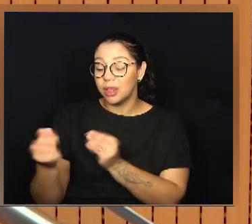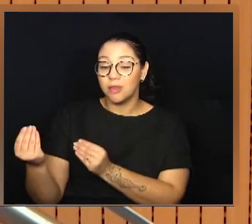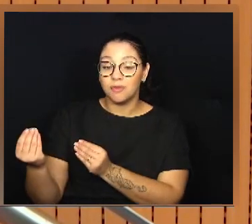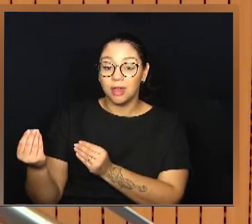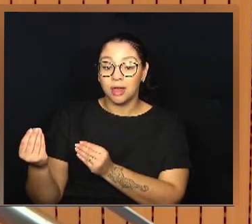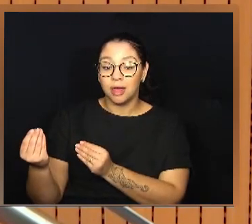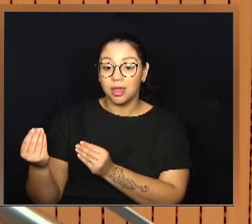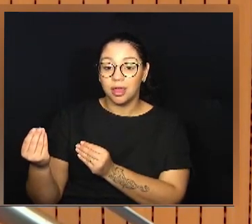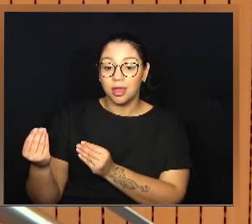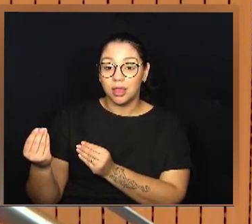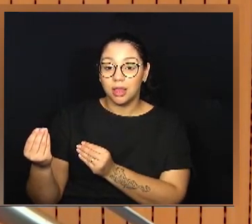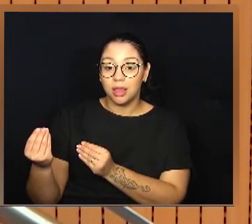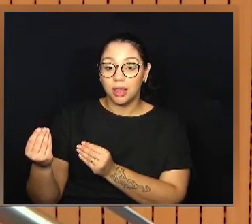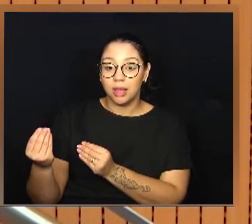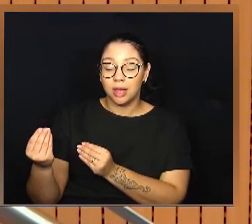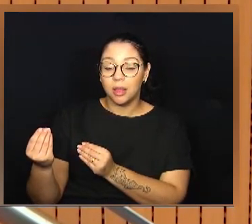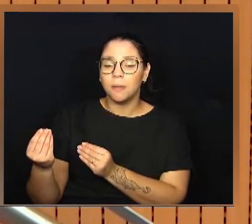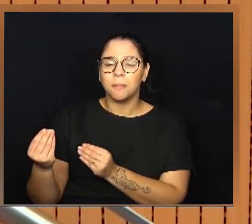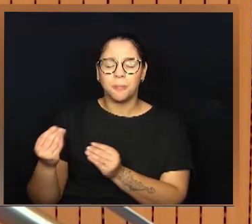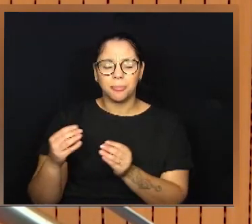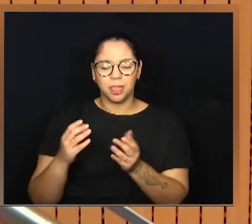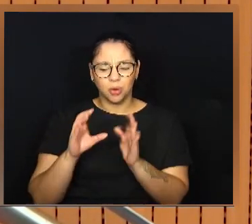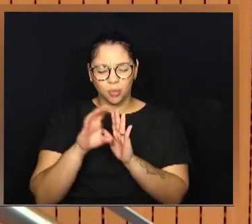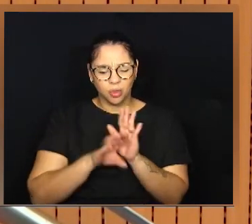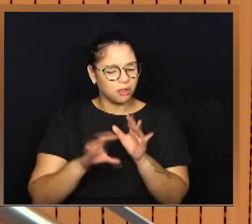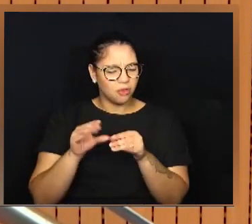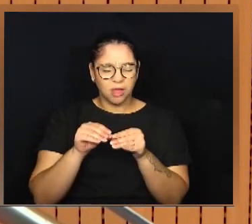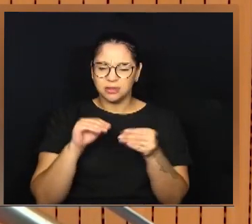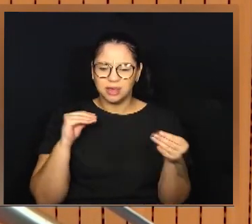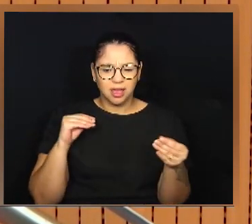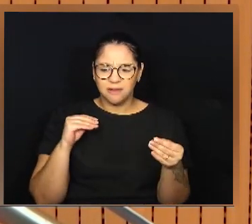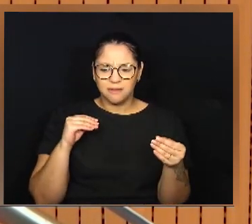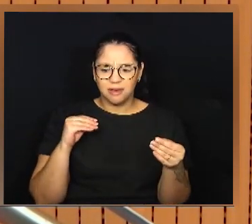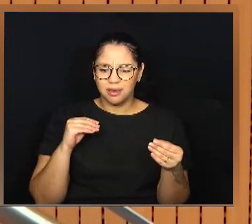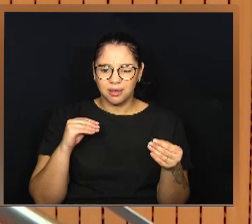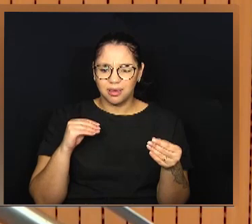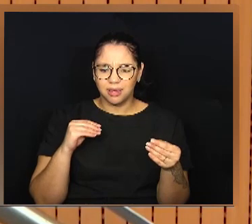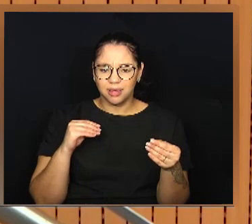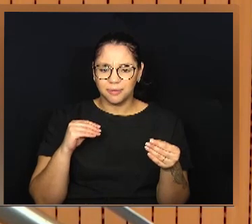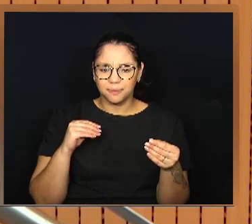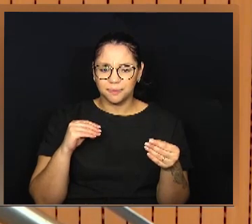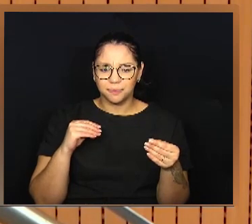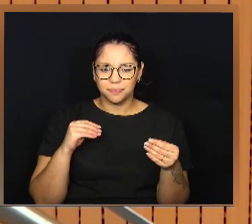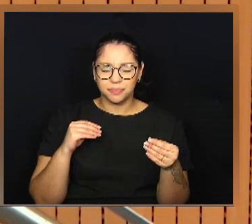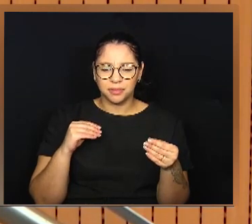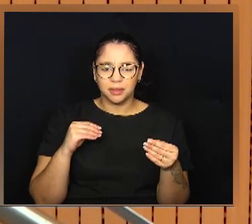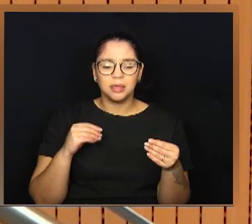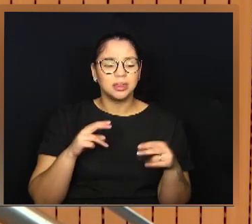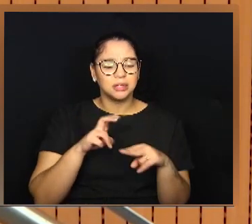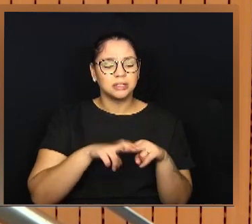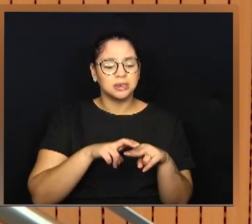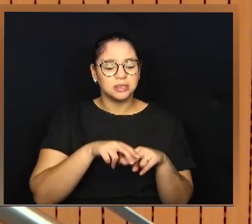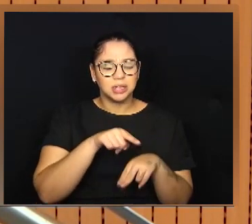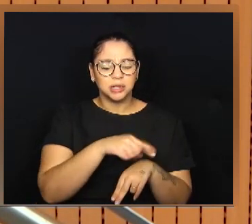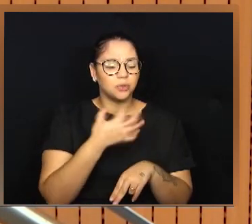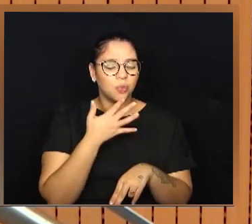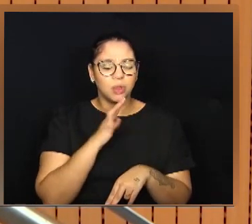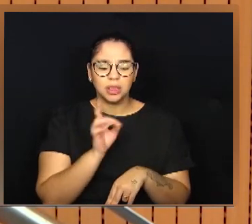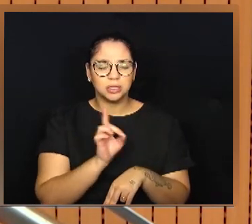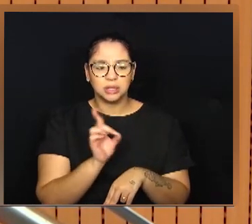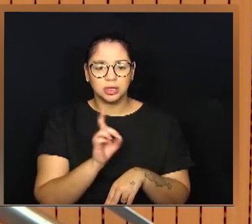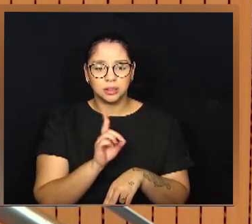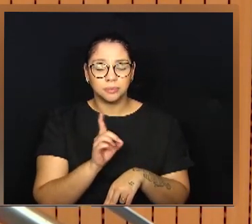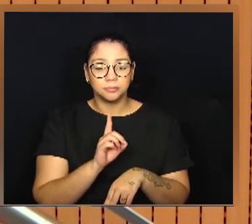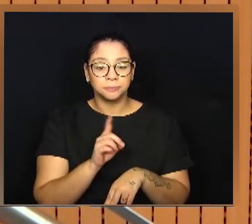um currículo e ele simplesmente rasgava rasgava literalmente rasgava o currículo da pessoa e mandava